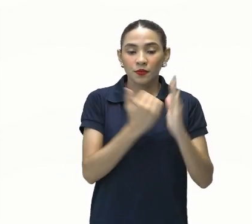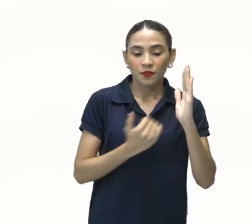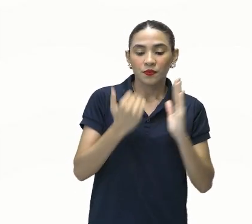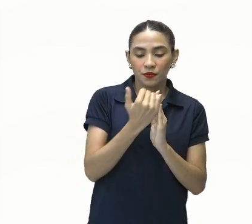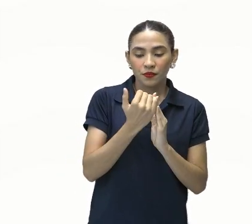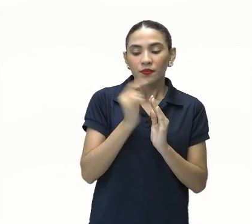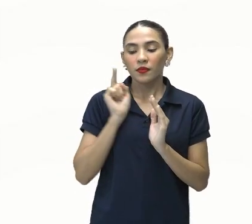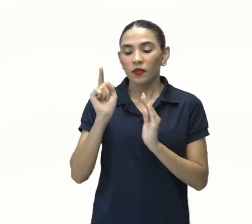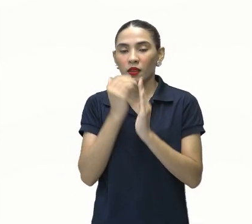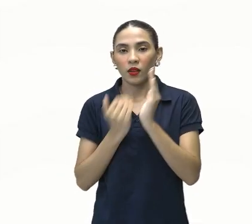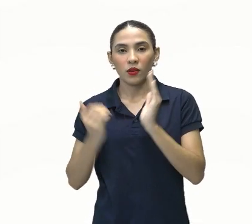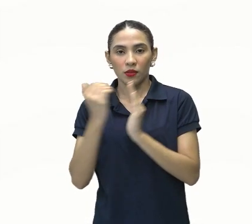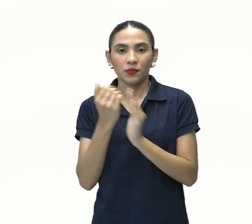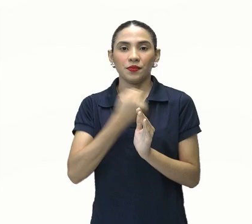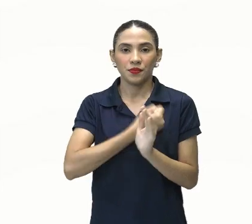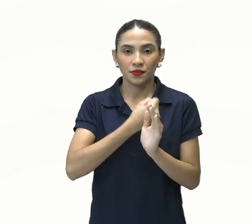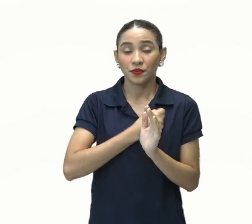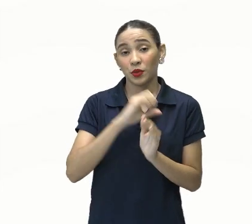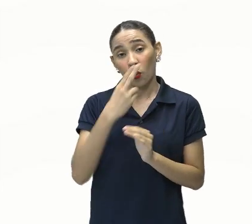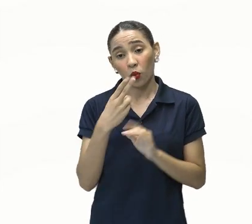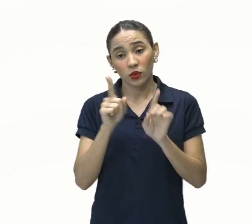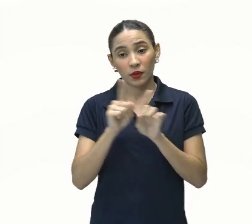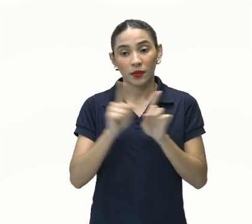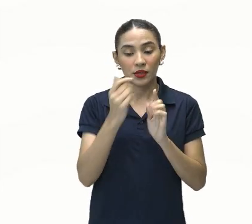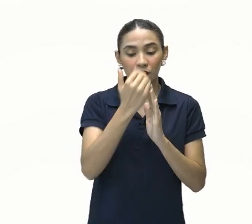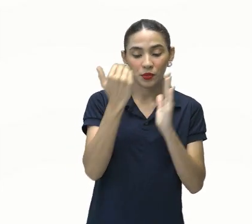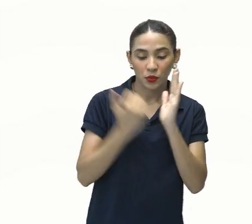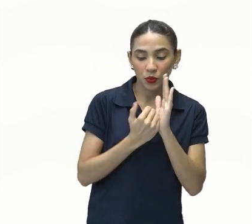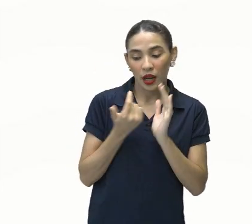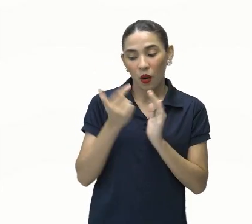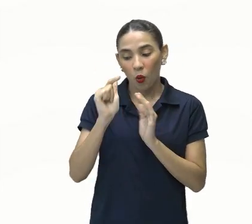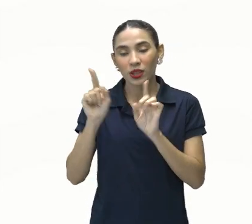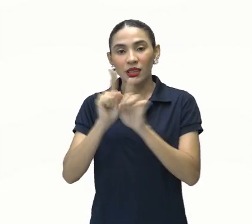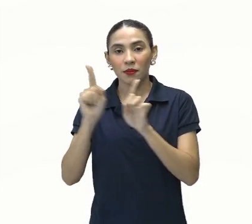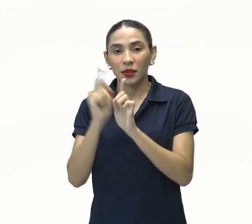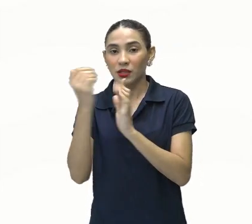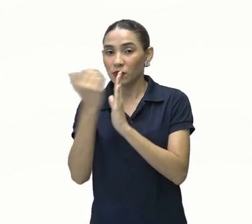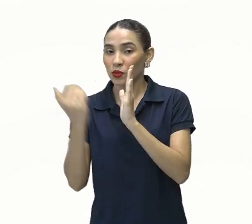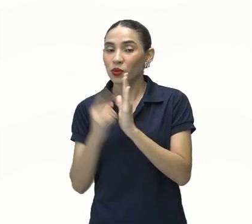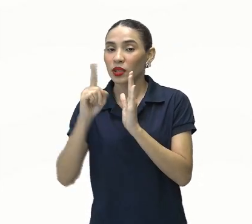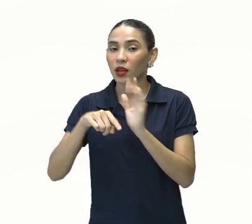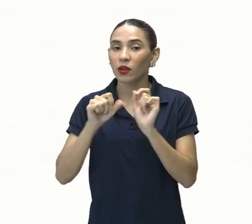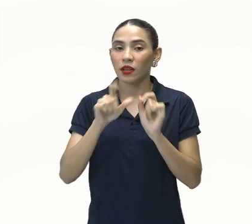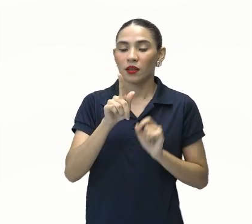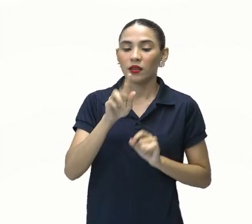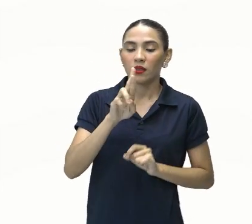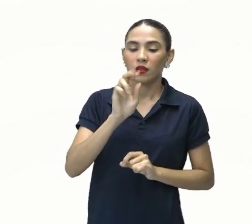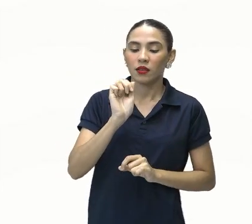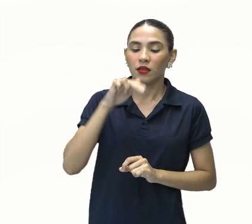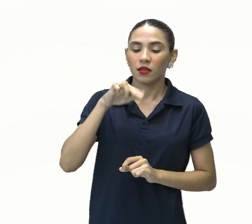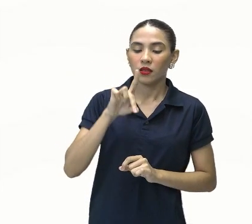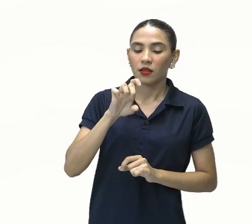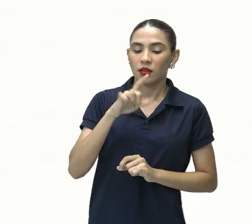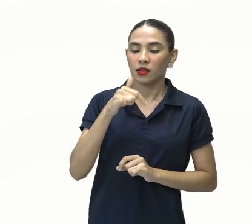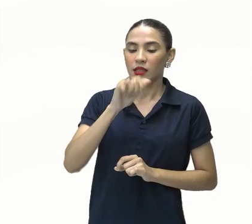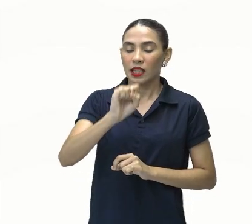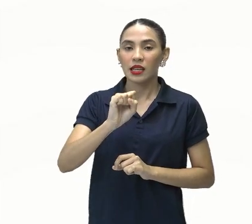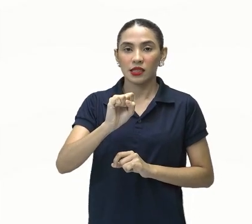aumenta e a outra aumenta, ou uma diminui e a outra também diminui, são grandezas